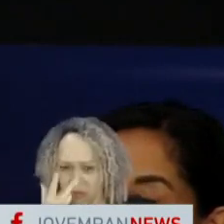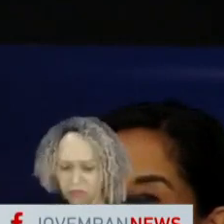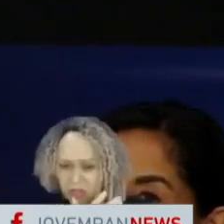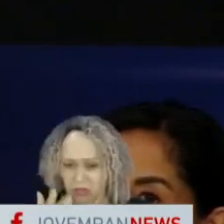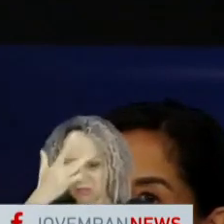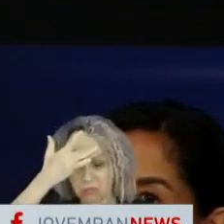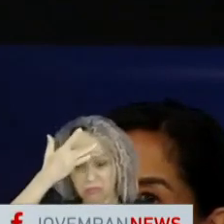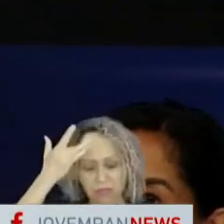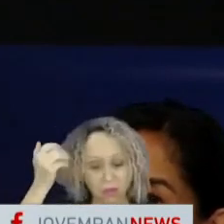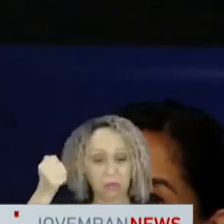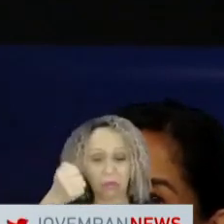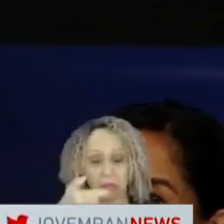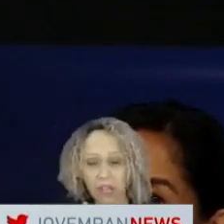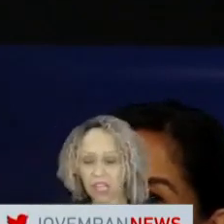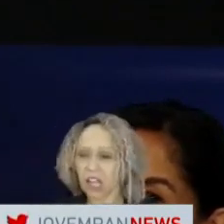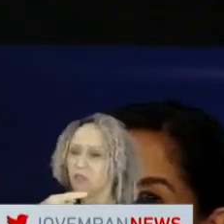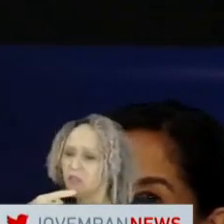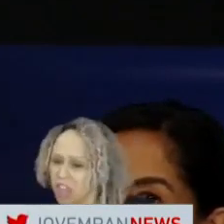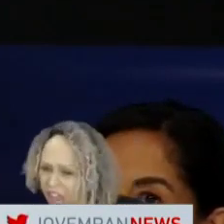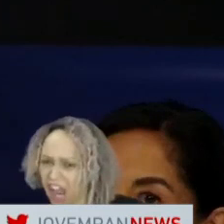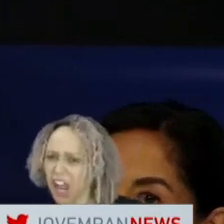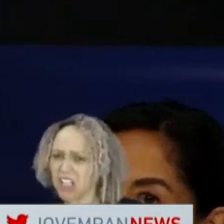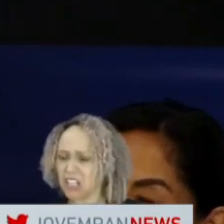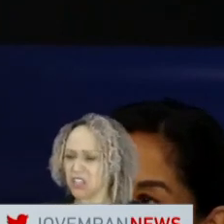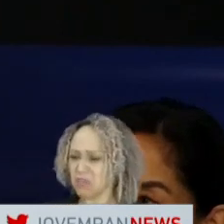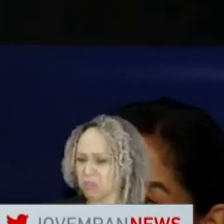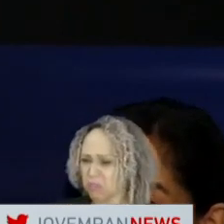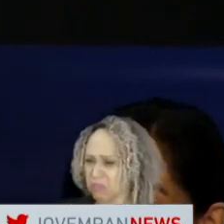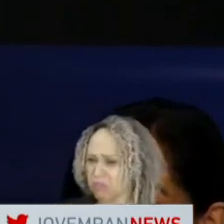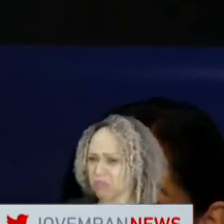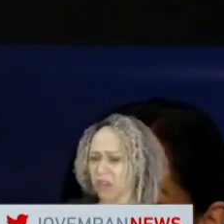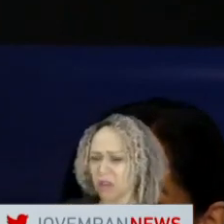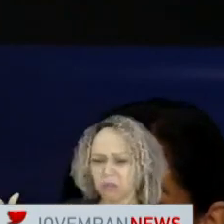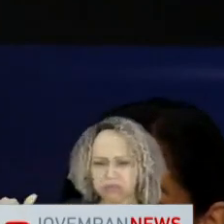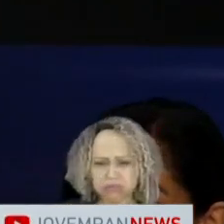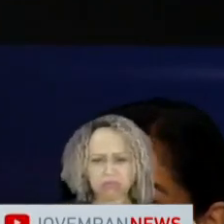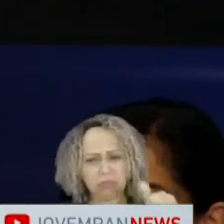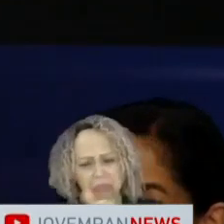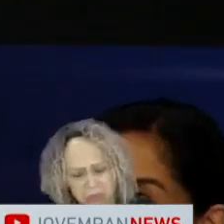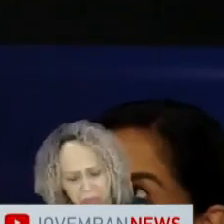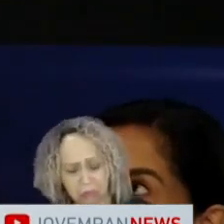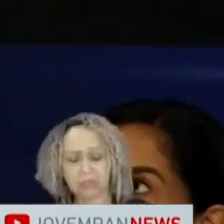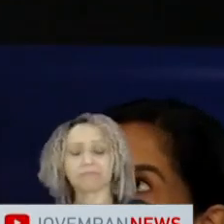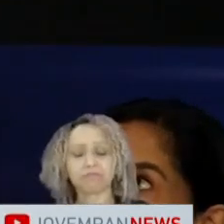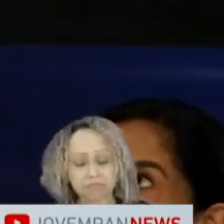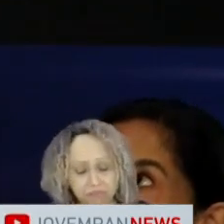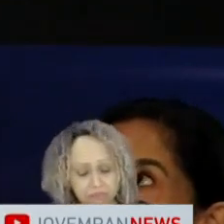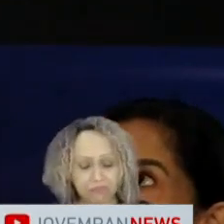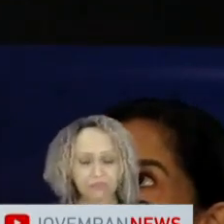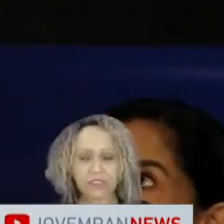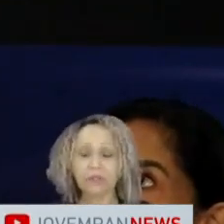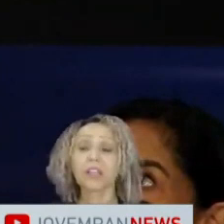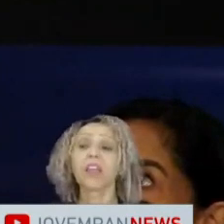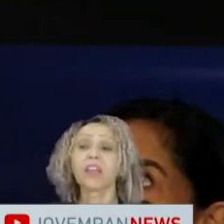sua contribuição, para que nós pudéssemos entregar essa ferramenta ao presidente Lula, para posse no